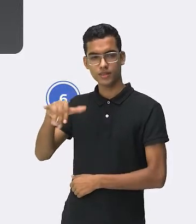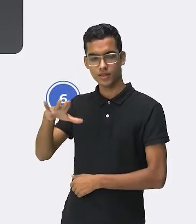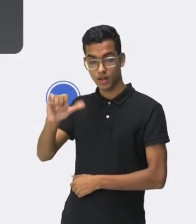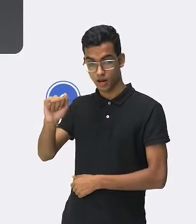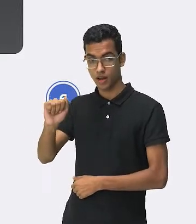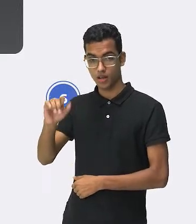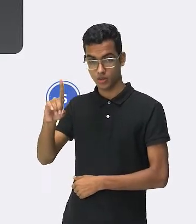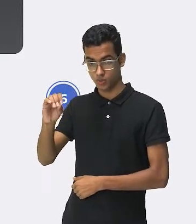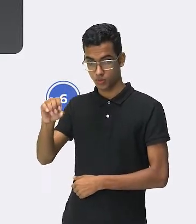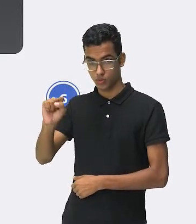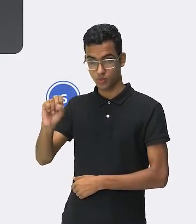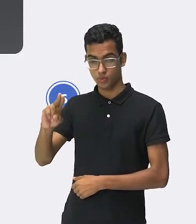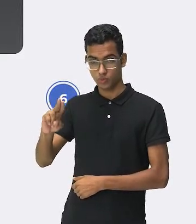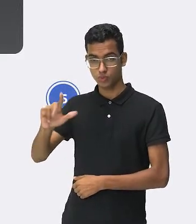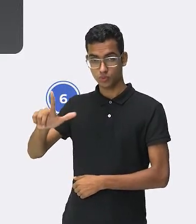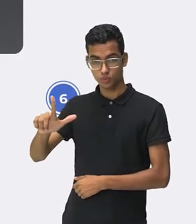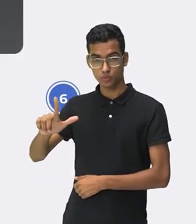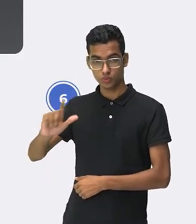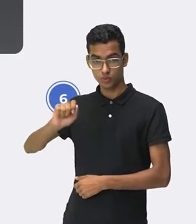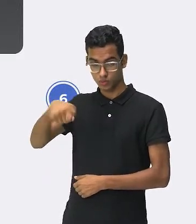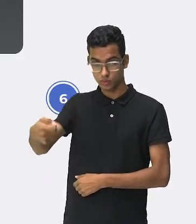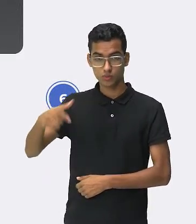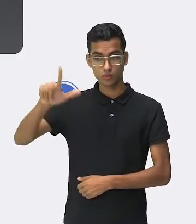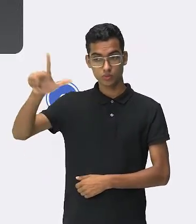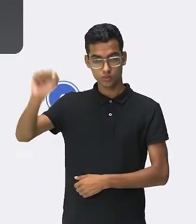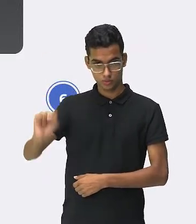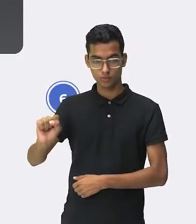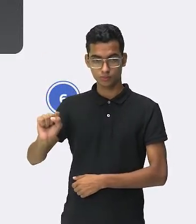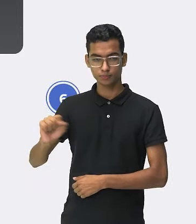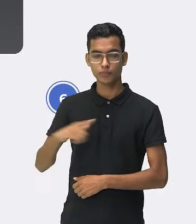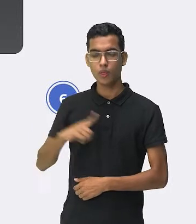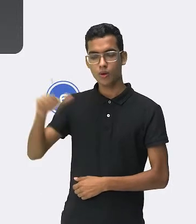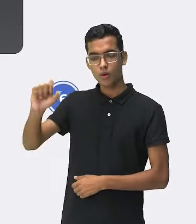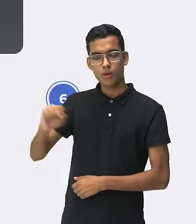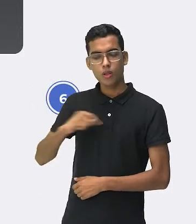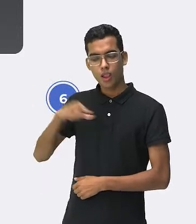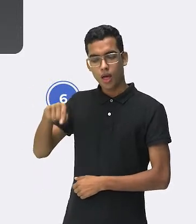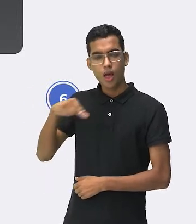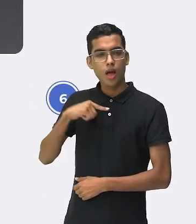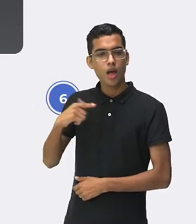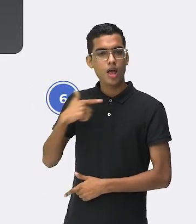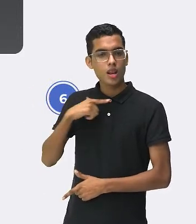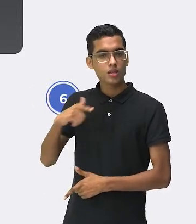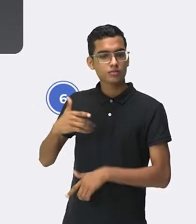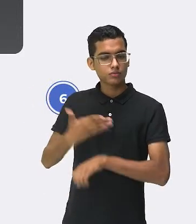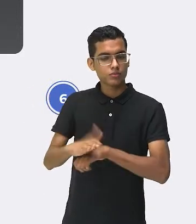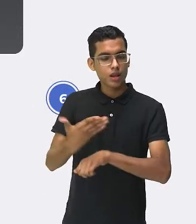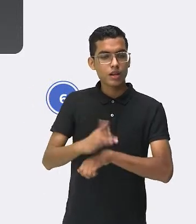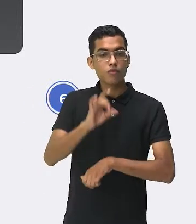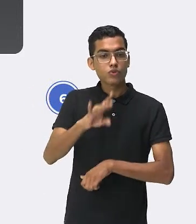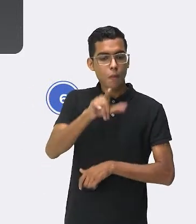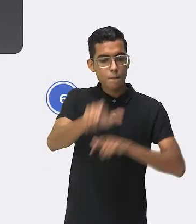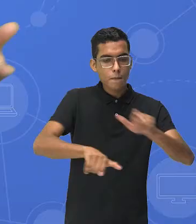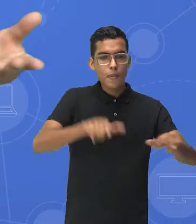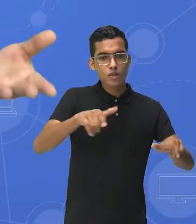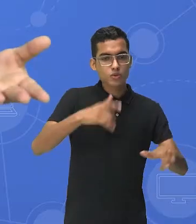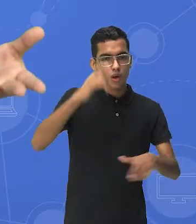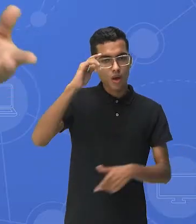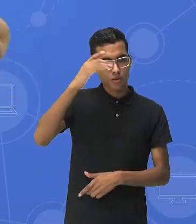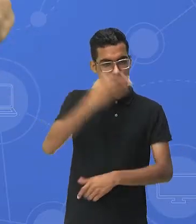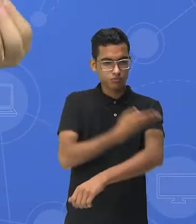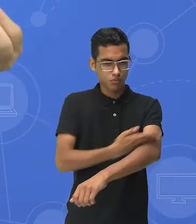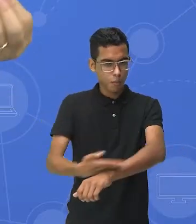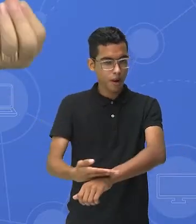todos os esportes na sua história, logo no início, foram praticados somente por pessoas brancas. Ou seja, na